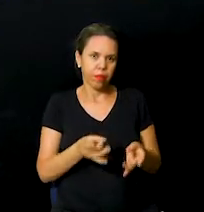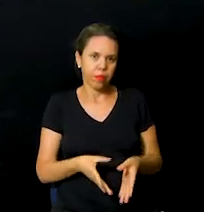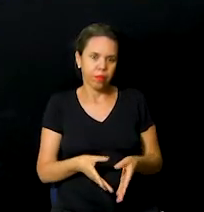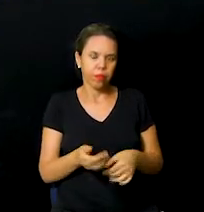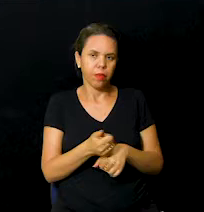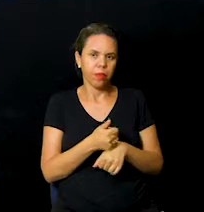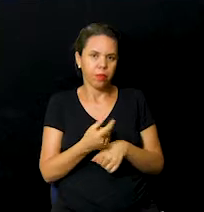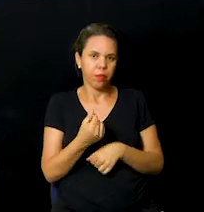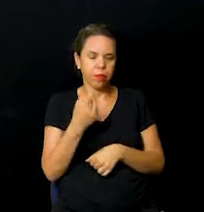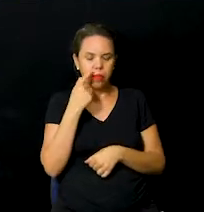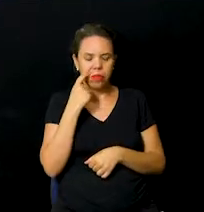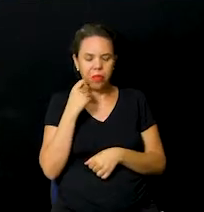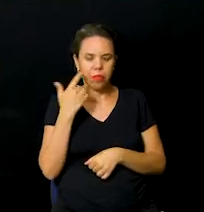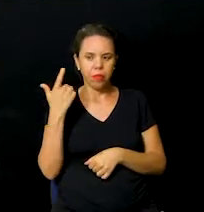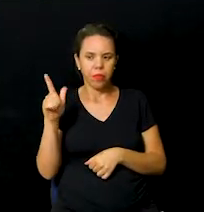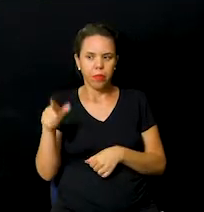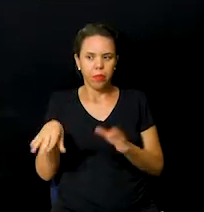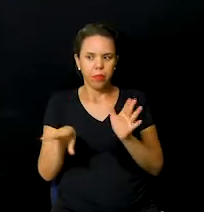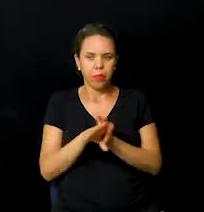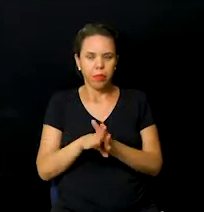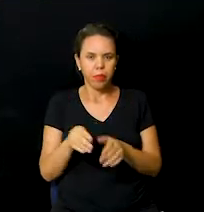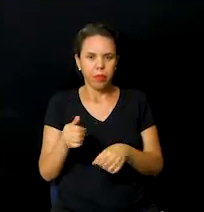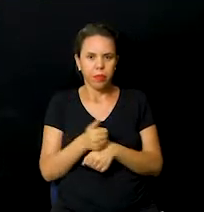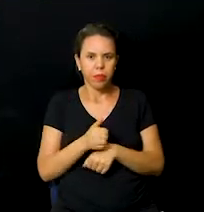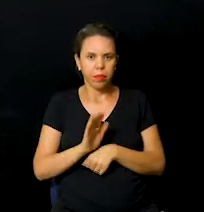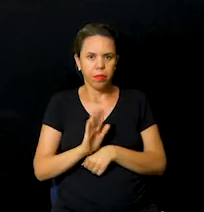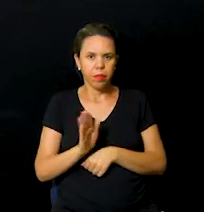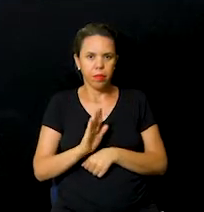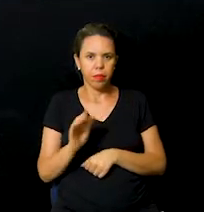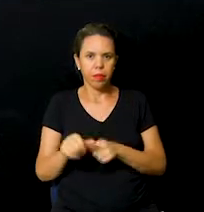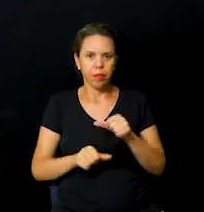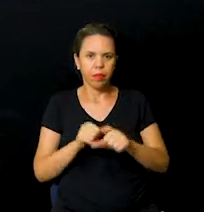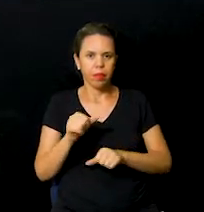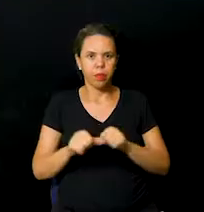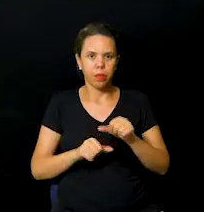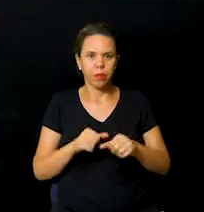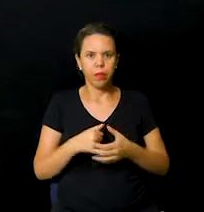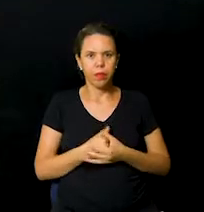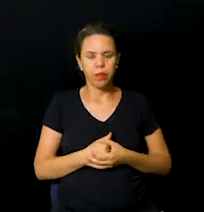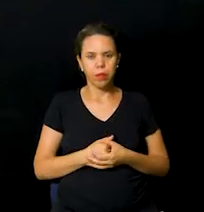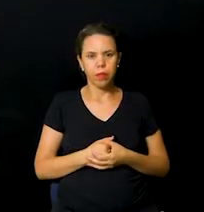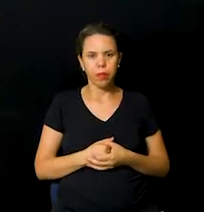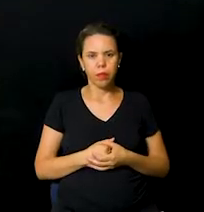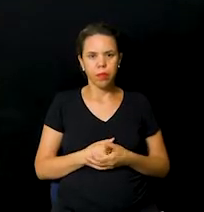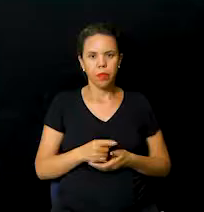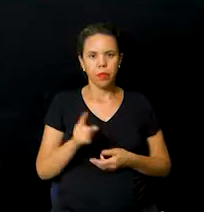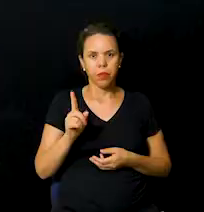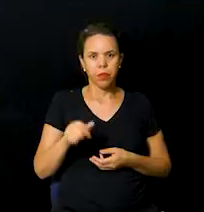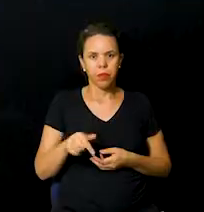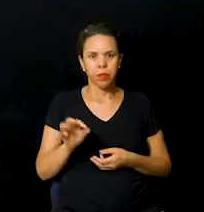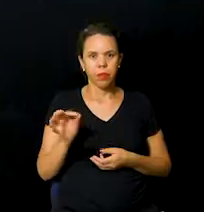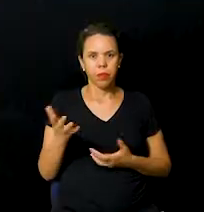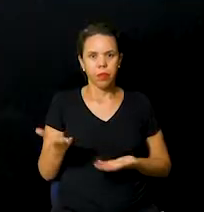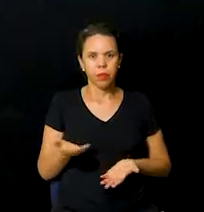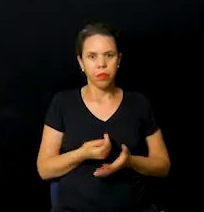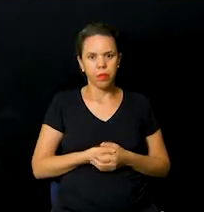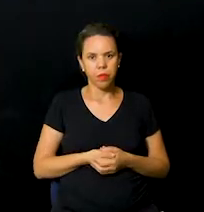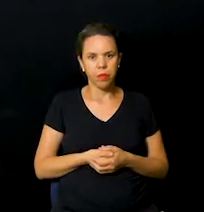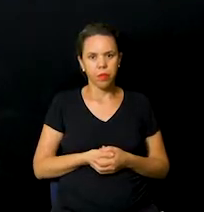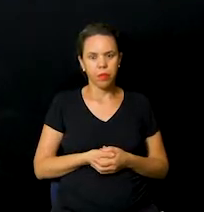de um fixo e já vir para essa área. Fazer uma Isso aconteceu. transição. Isso,